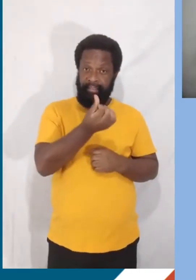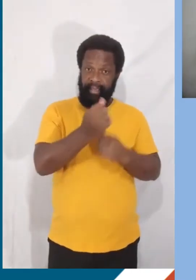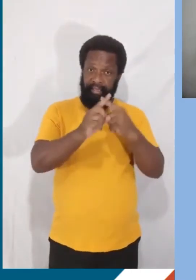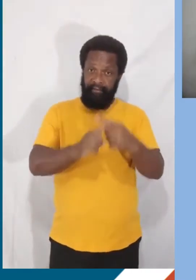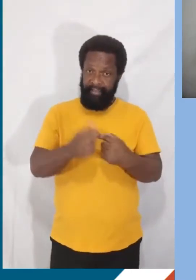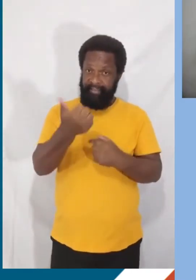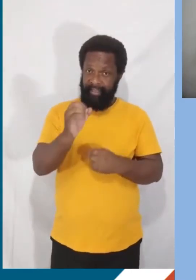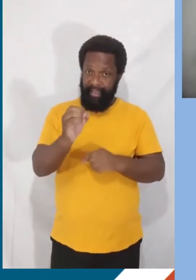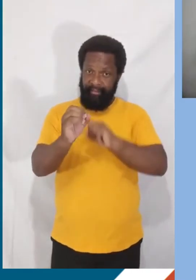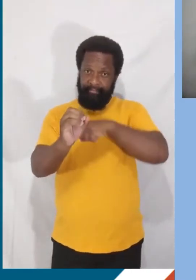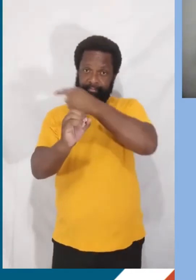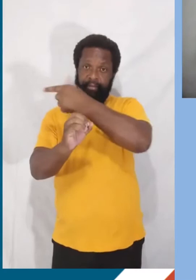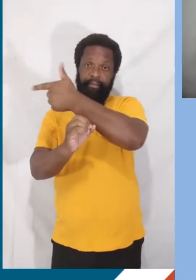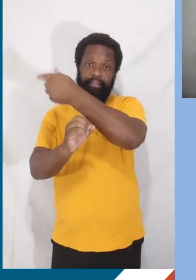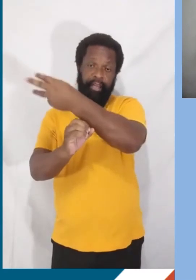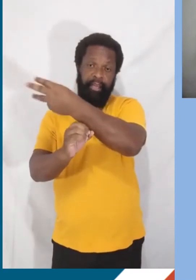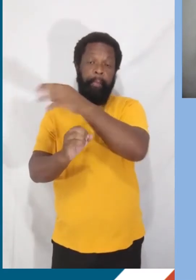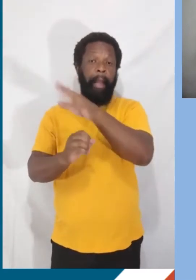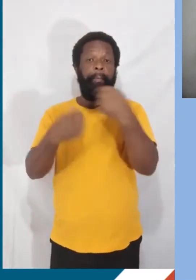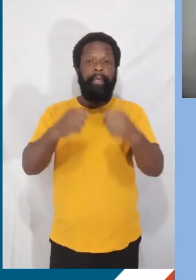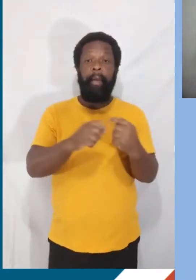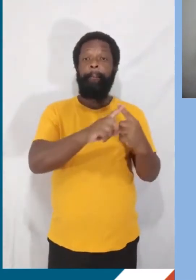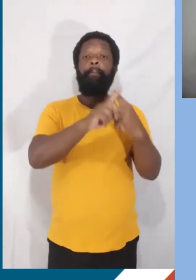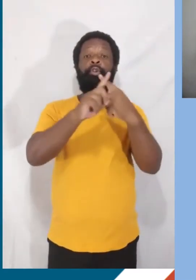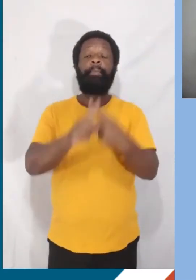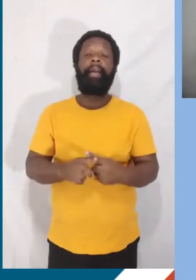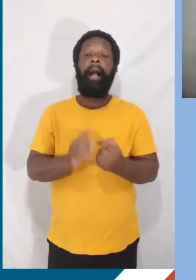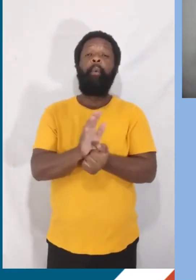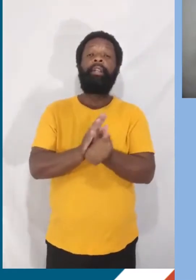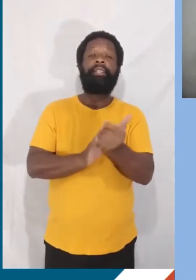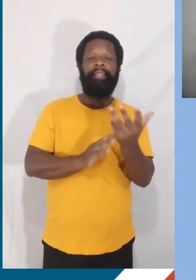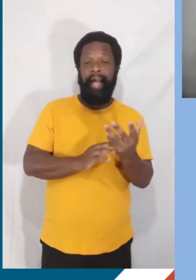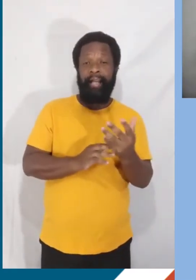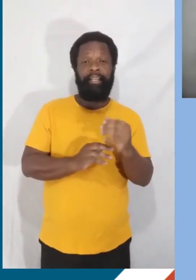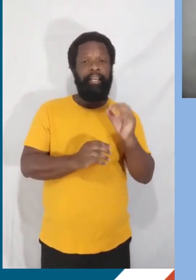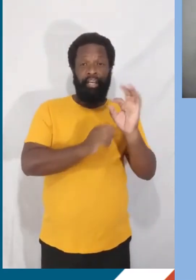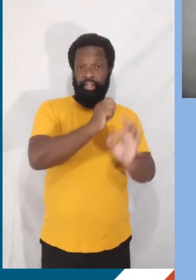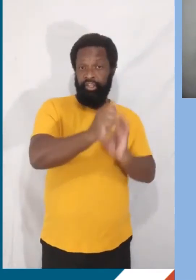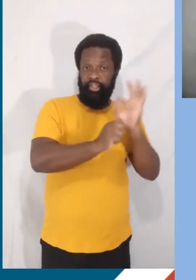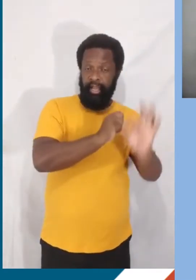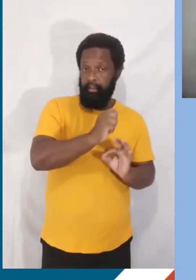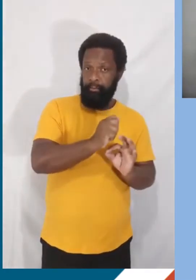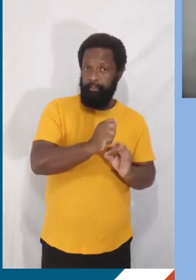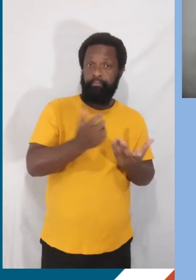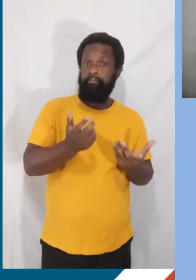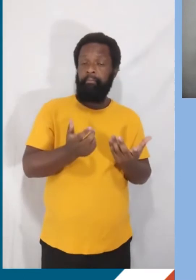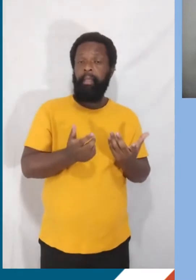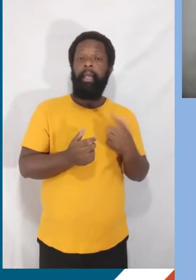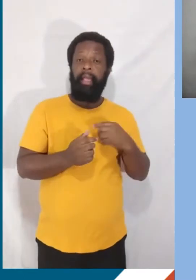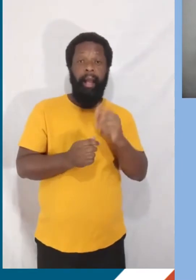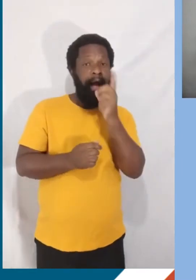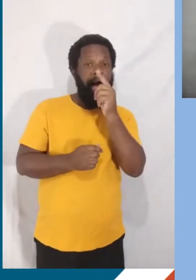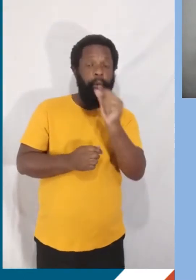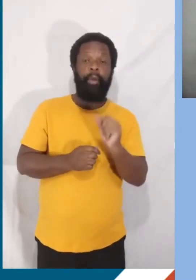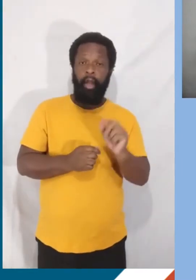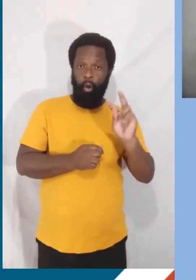23. Mas você tem que multiplicar pela quantidade de átomos que tem nessa molécula. E a gente não está vendo que a molécula da água é formada por 2